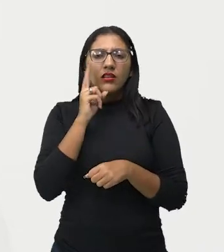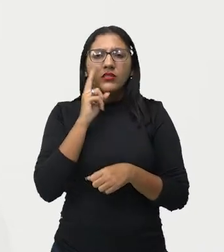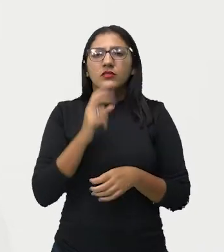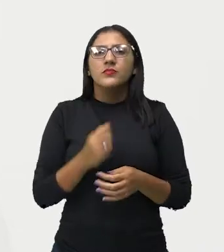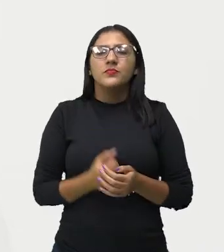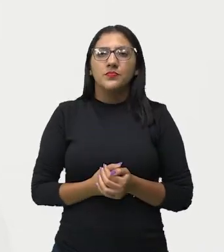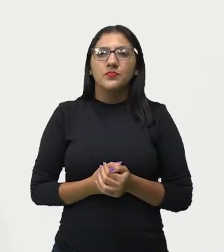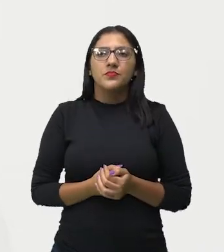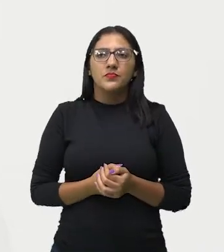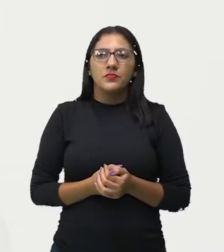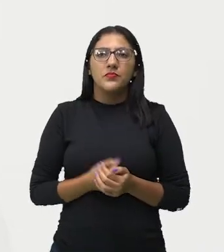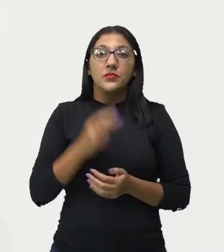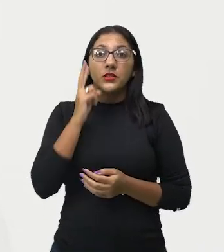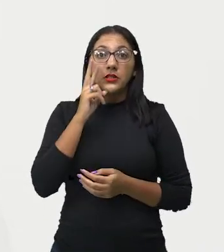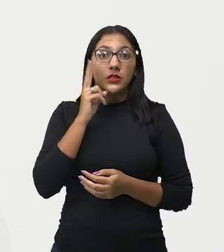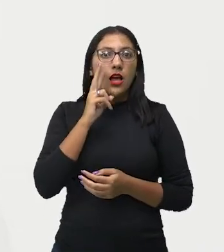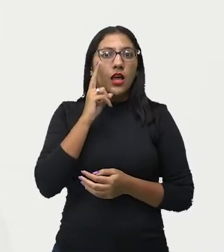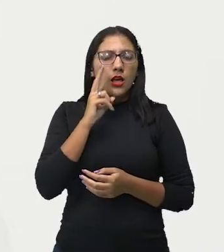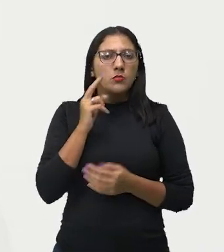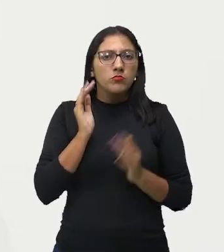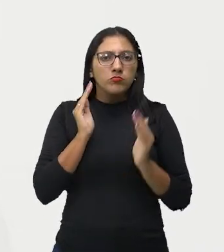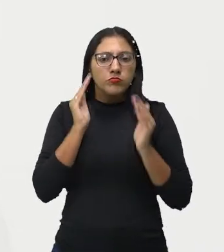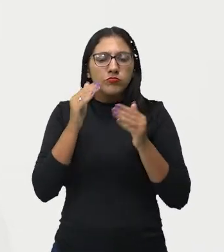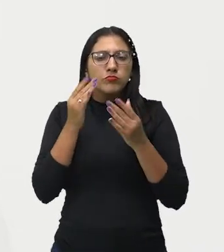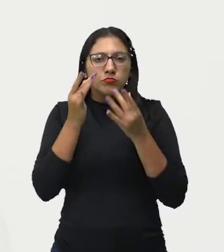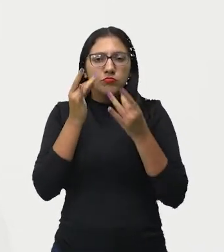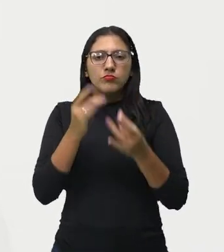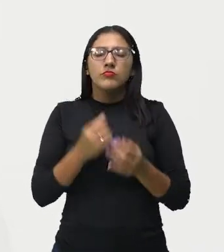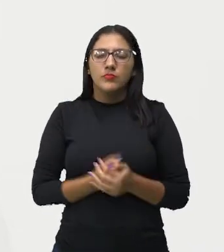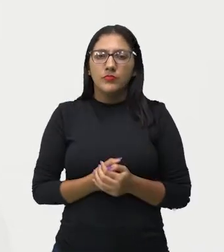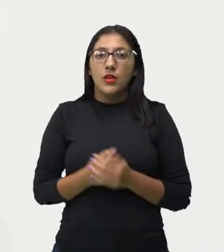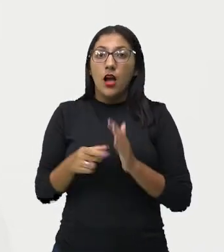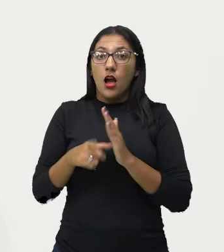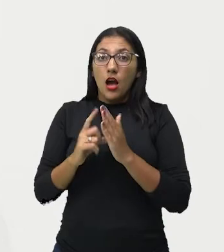No segundo ano, para não perder o raciocínio, no segundo ano ele já tinha